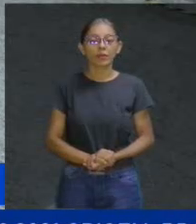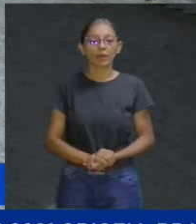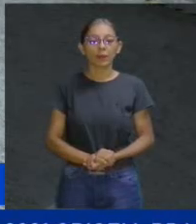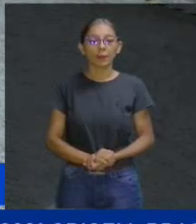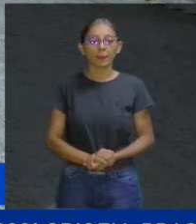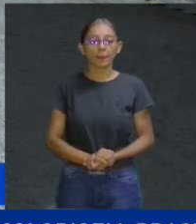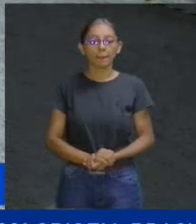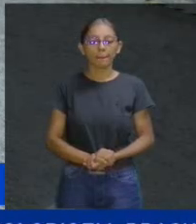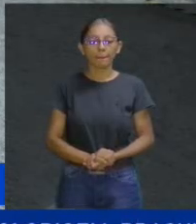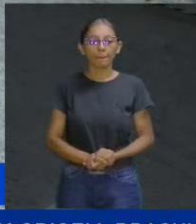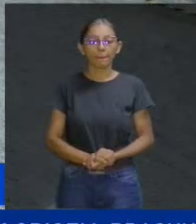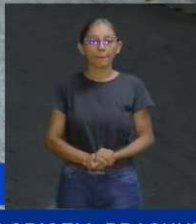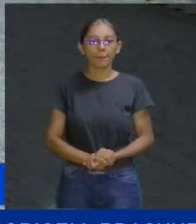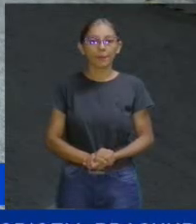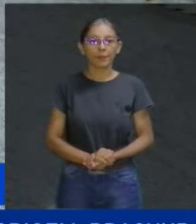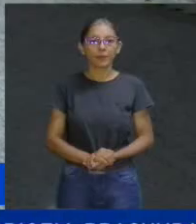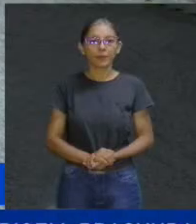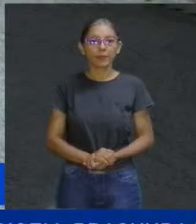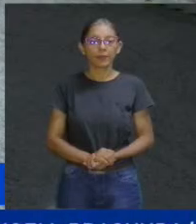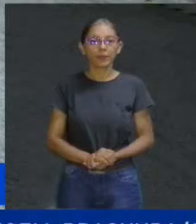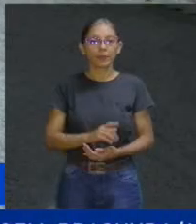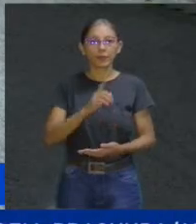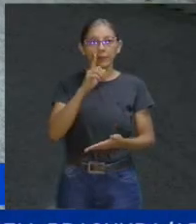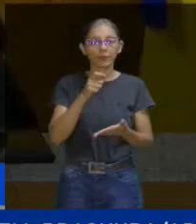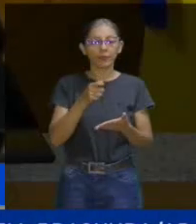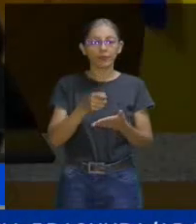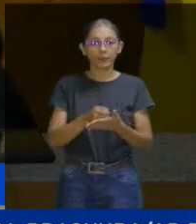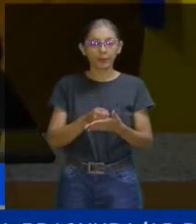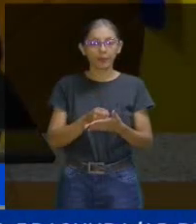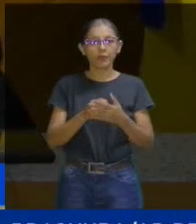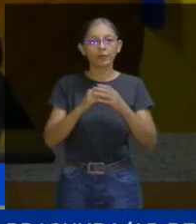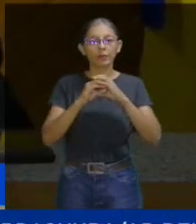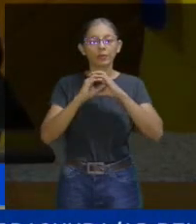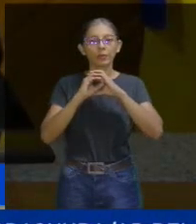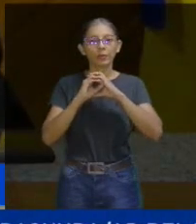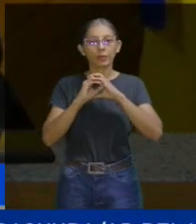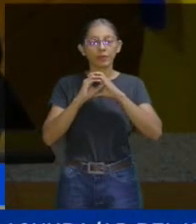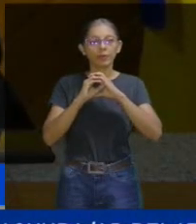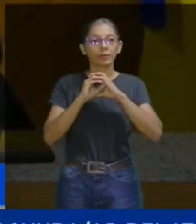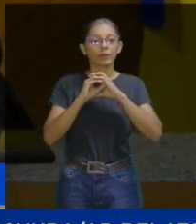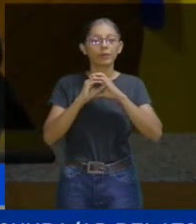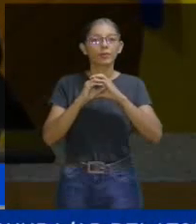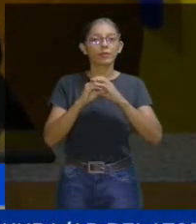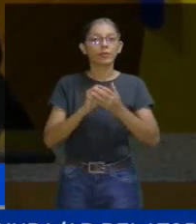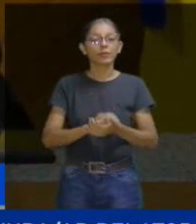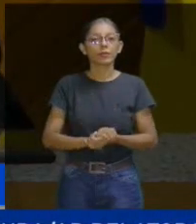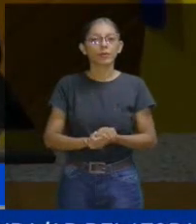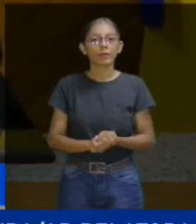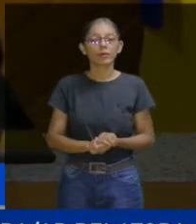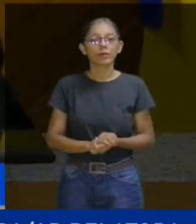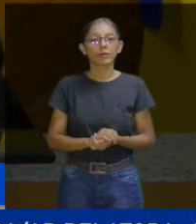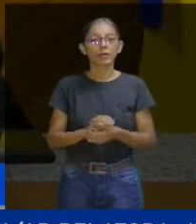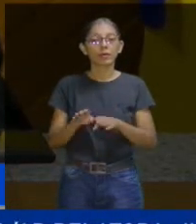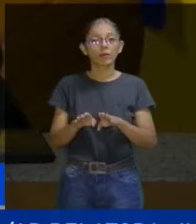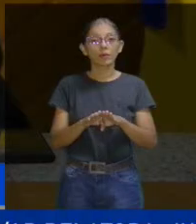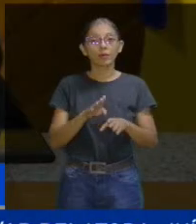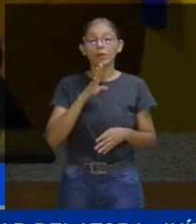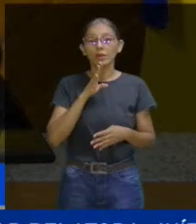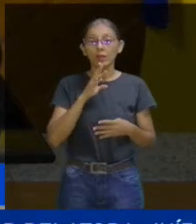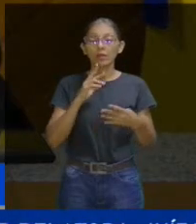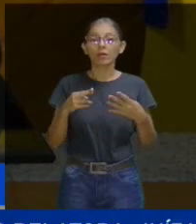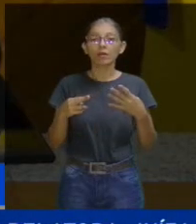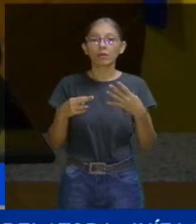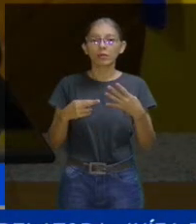Imagem ampla do plenário. Proclamo a decisão. O Tribunal Regional Eleitoral do Amapá, por unidade, conheceu do